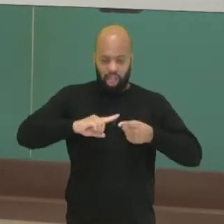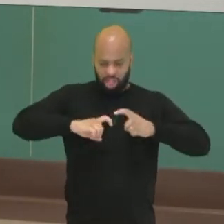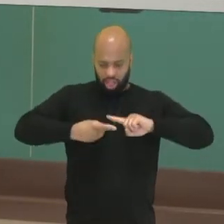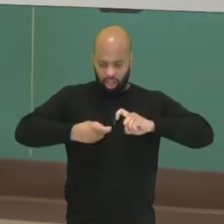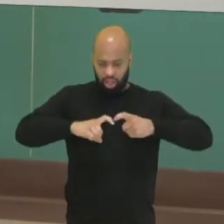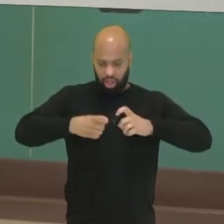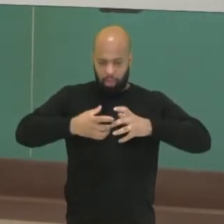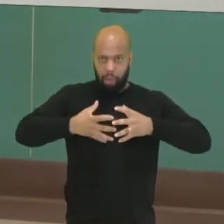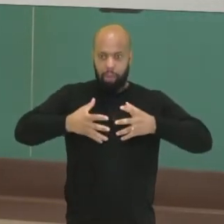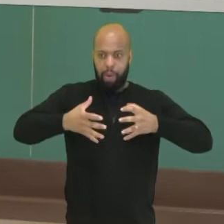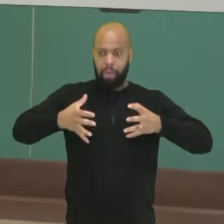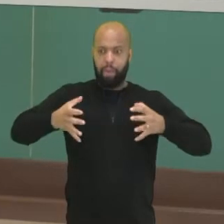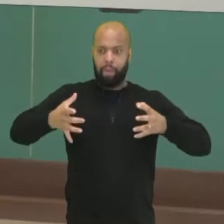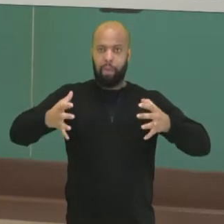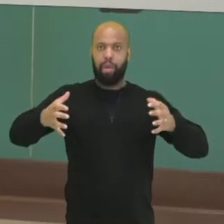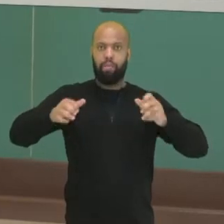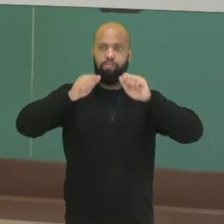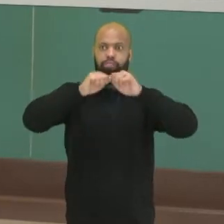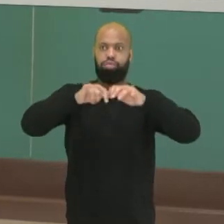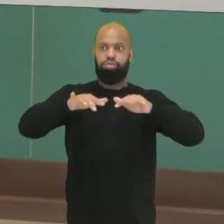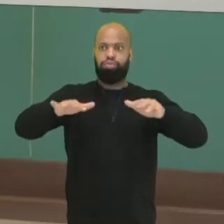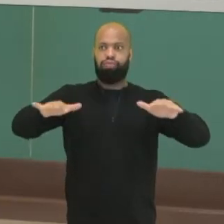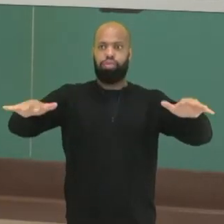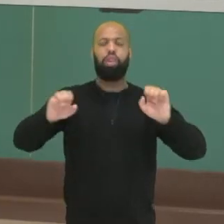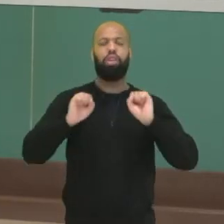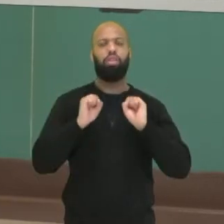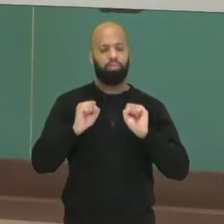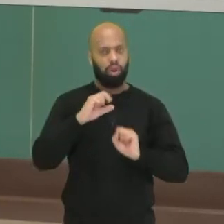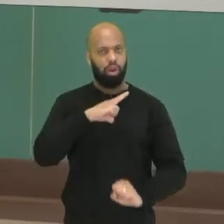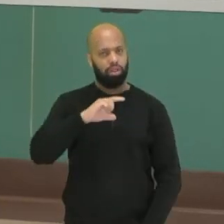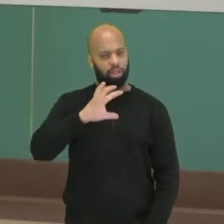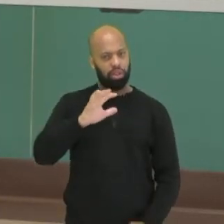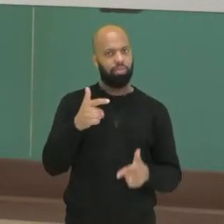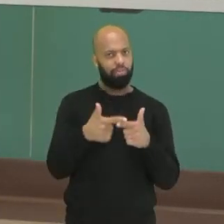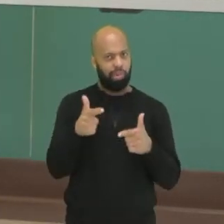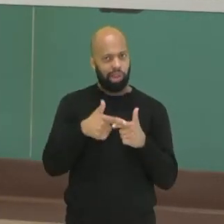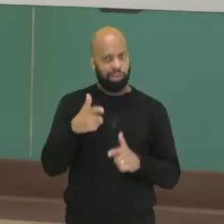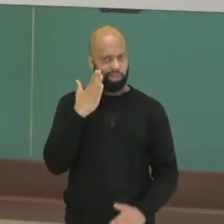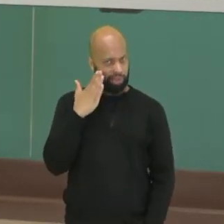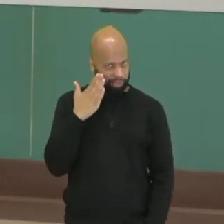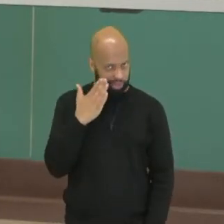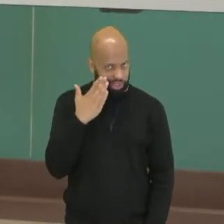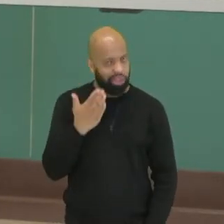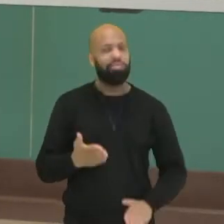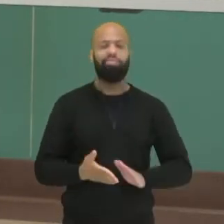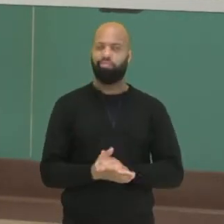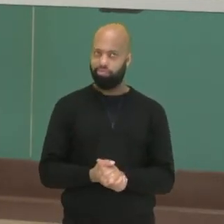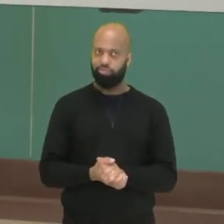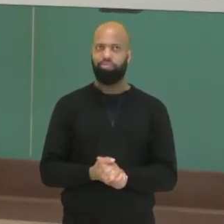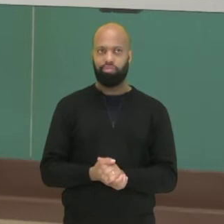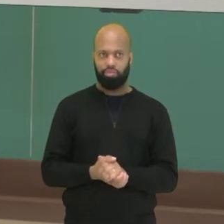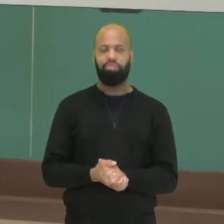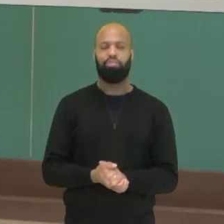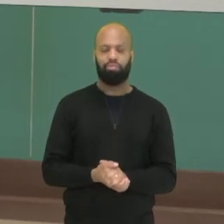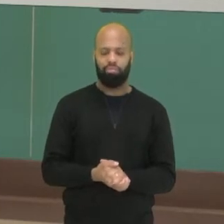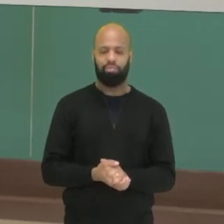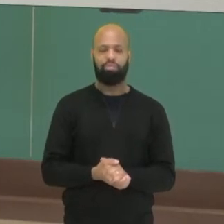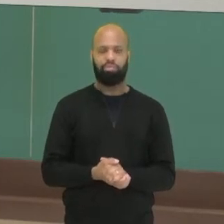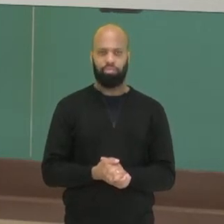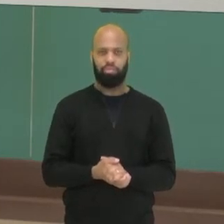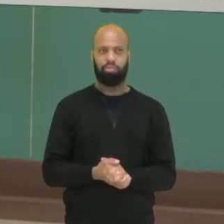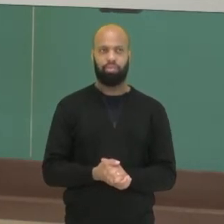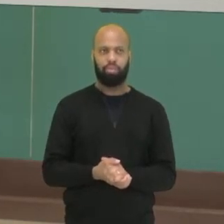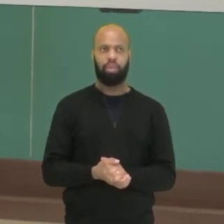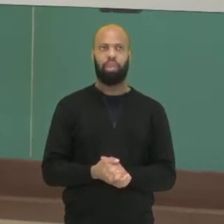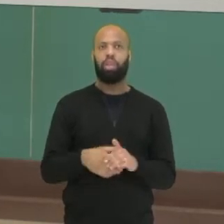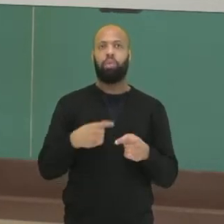claro, supostamente congelados. Isso pode fazer com que haja uma liberação desses micro-organismos, fazendo com que,